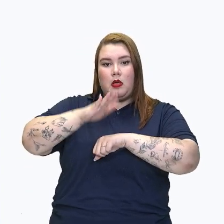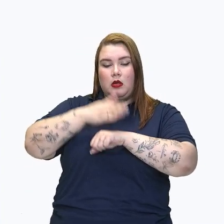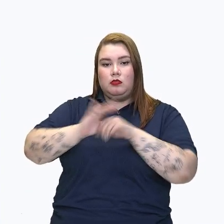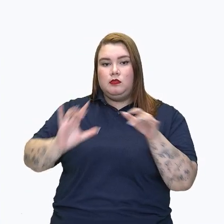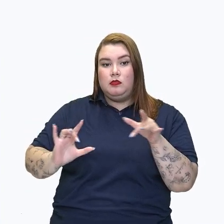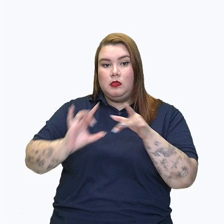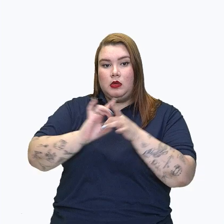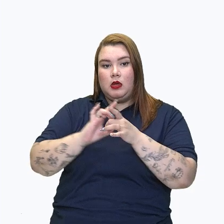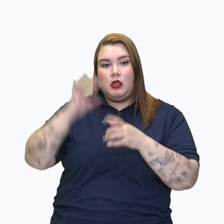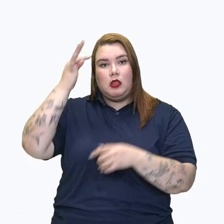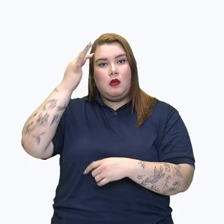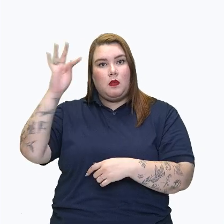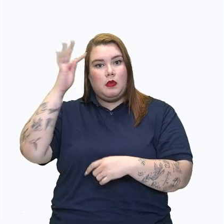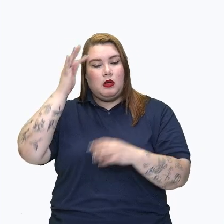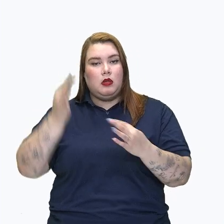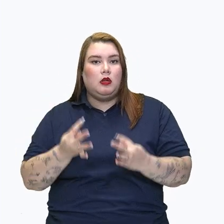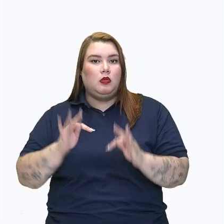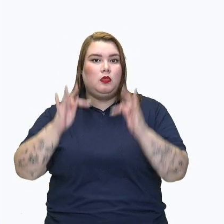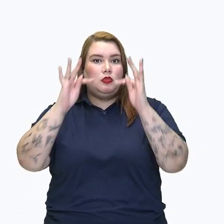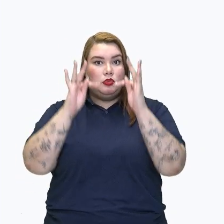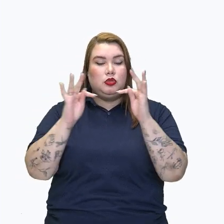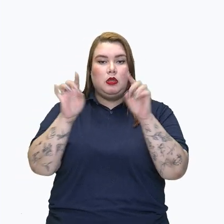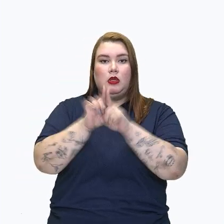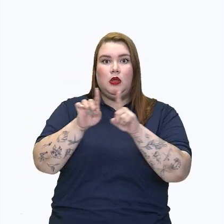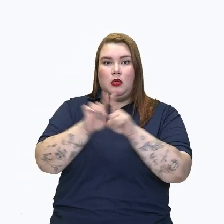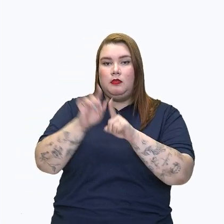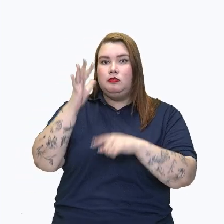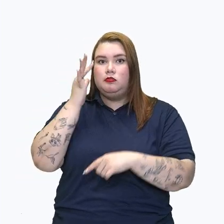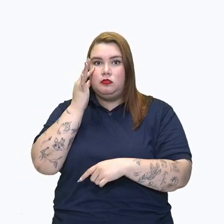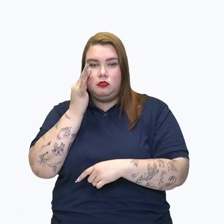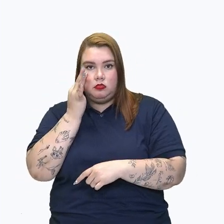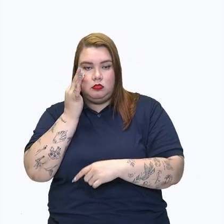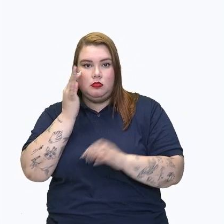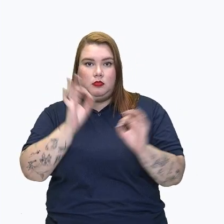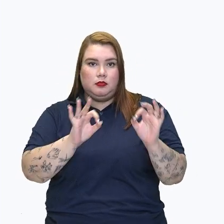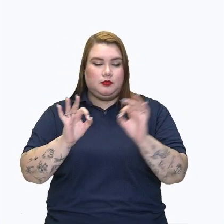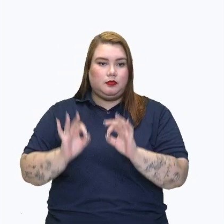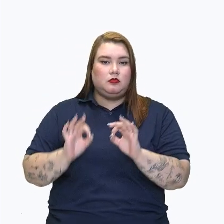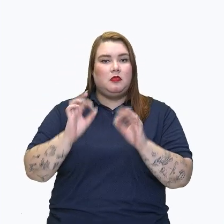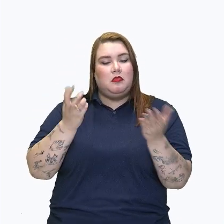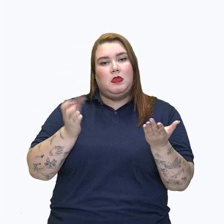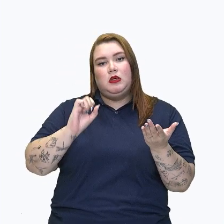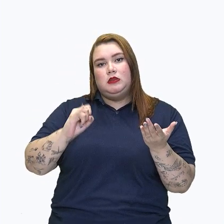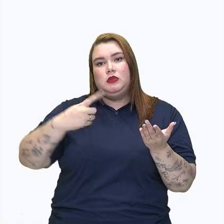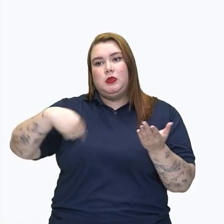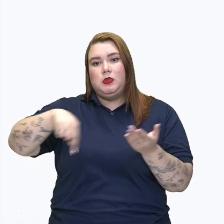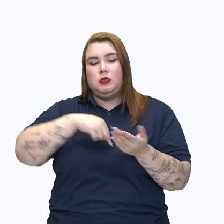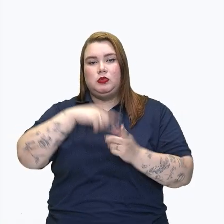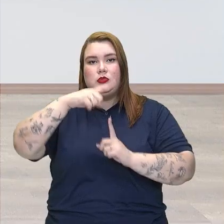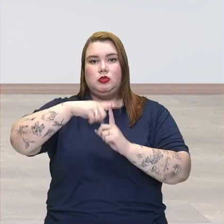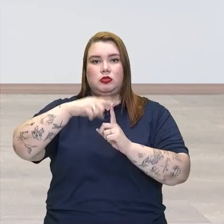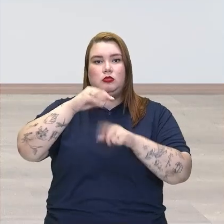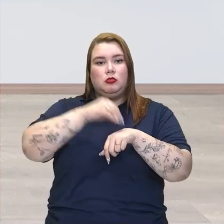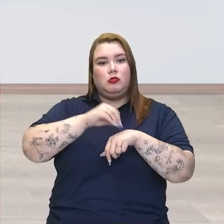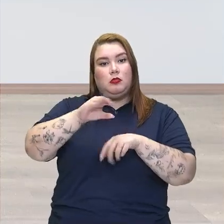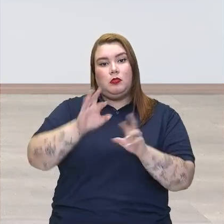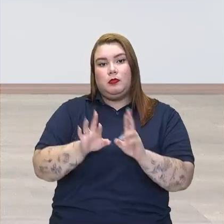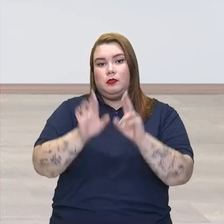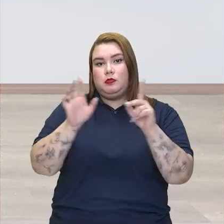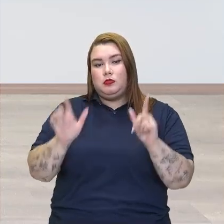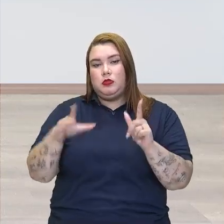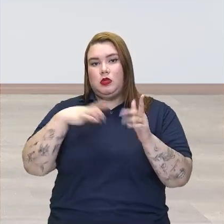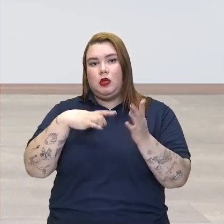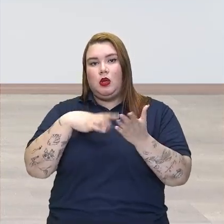teoria, tecnologia e realidade, né? Mesmo que a nossa oferta seja diferenciada, né? Tem aí alguns